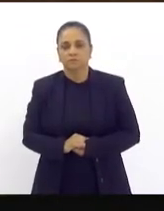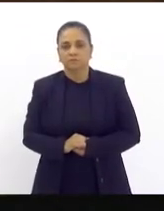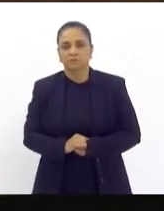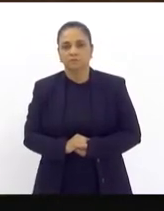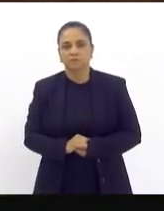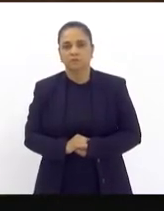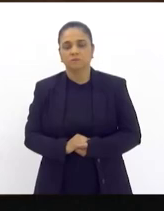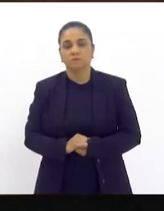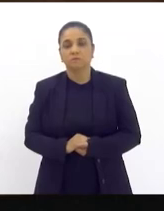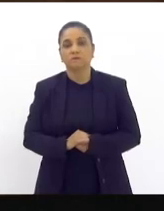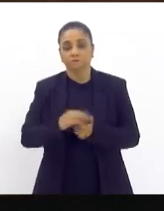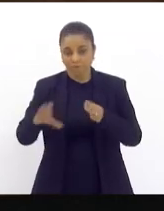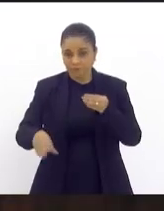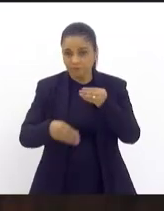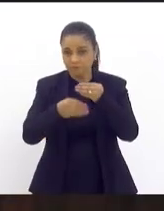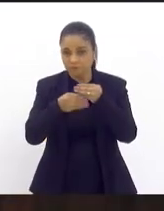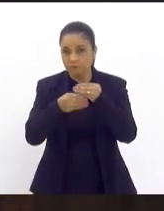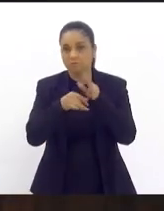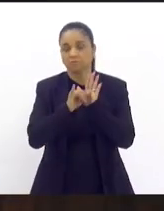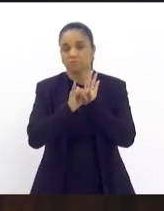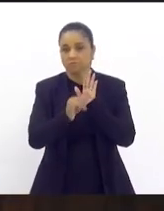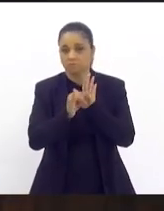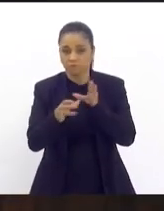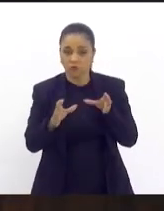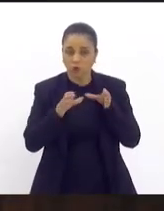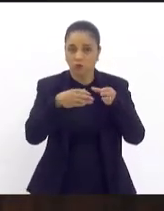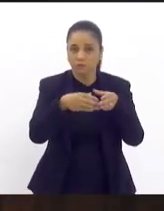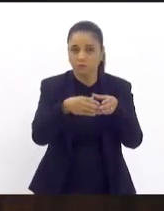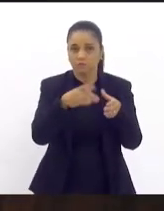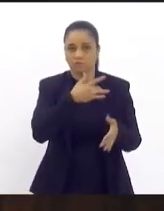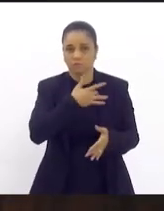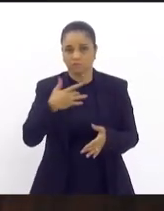Para emitir parecer pela Comissão de Saúde, deputado Tande Vieira.